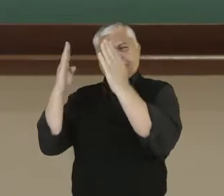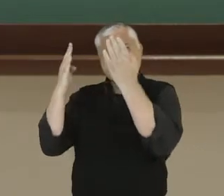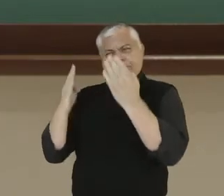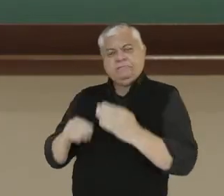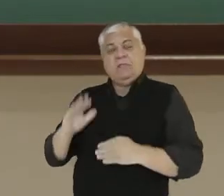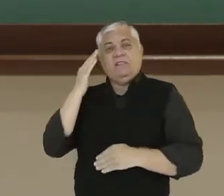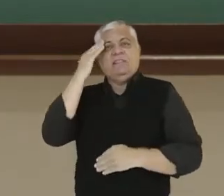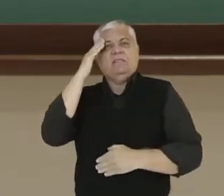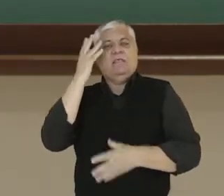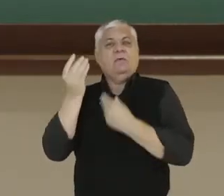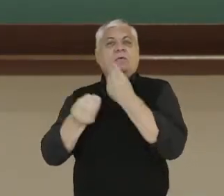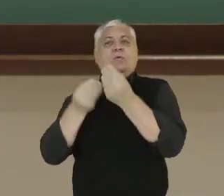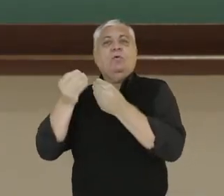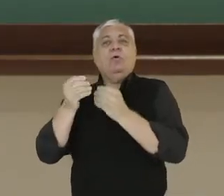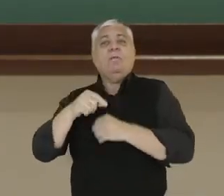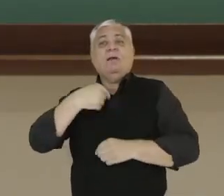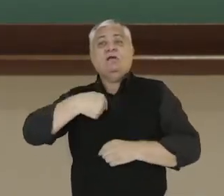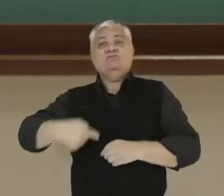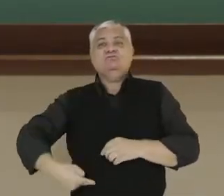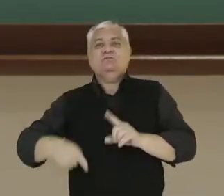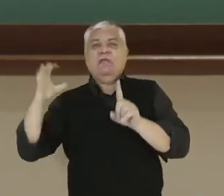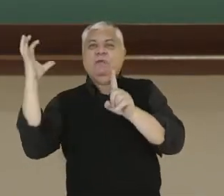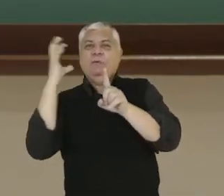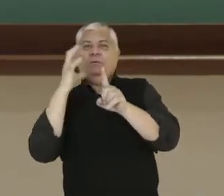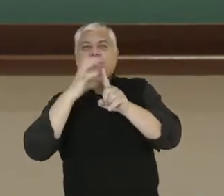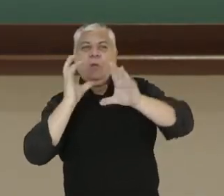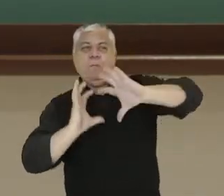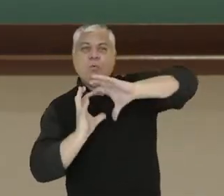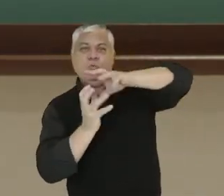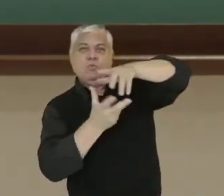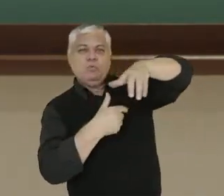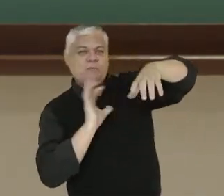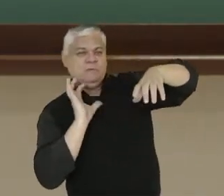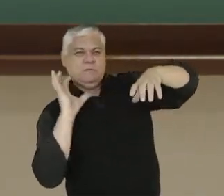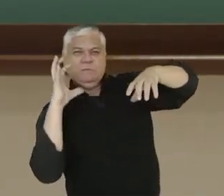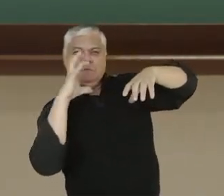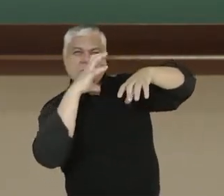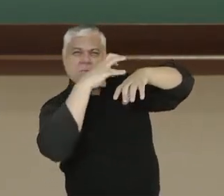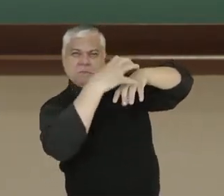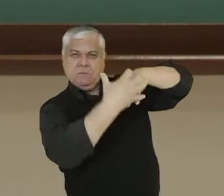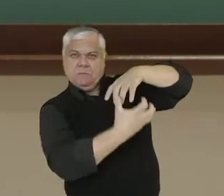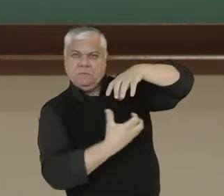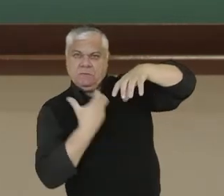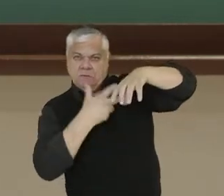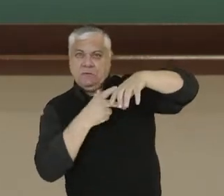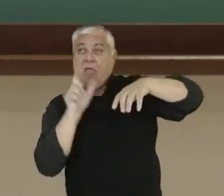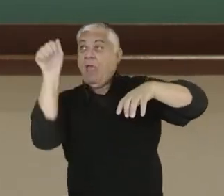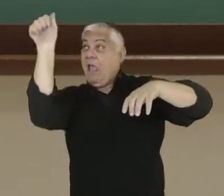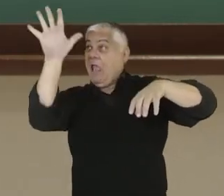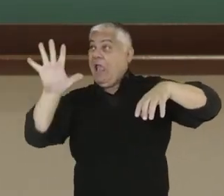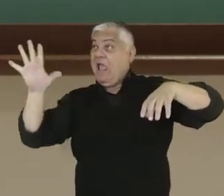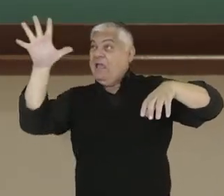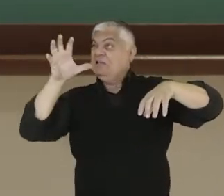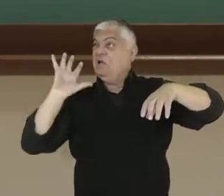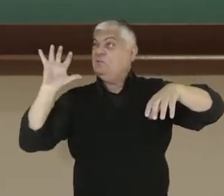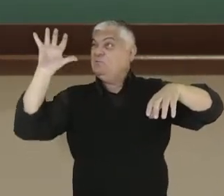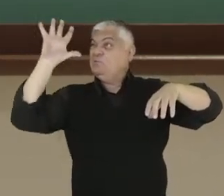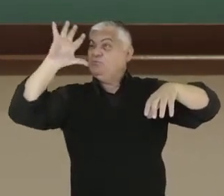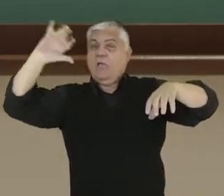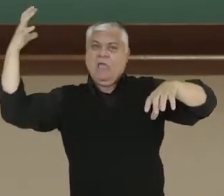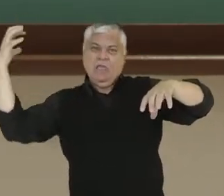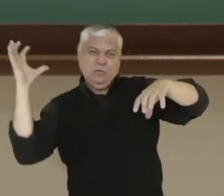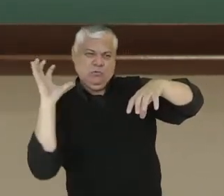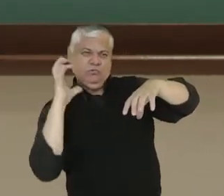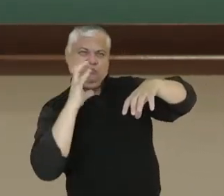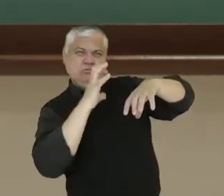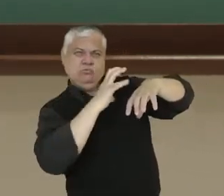como a China influencia no mundo todo, para além das fronteiras do continente asiático ou dos